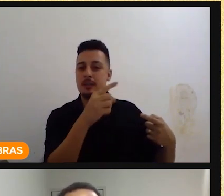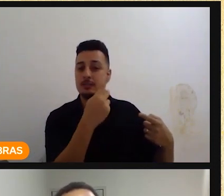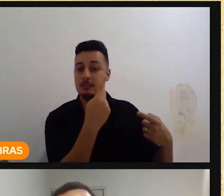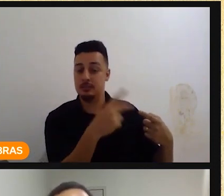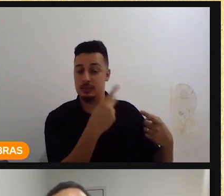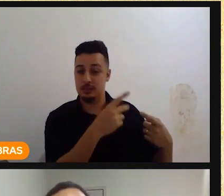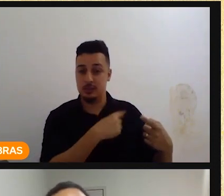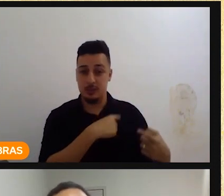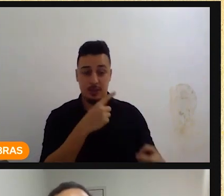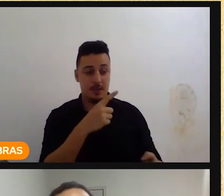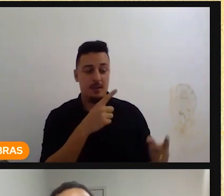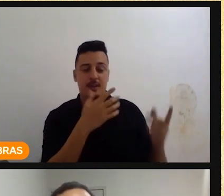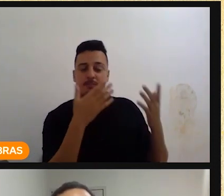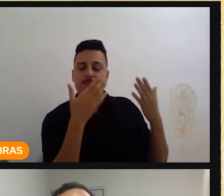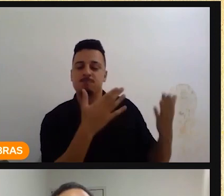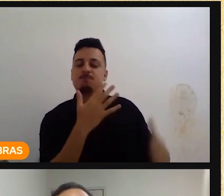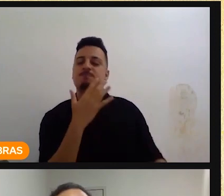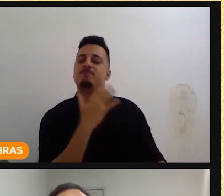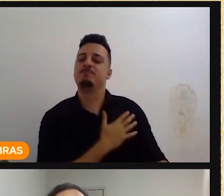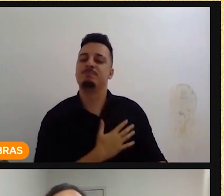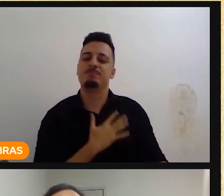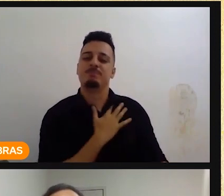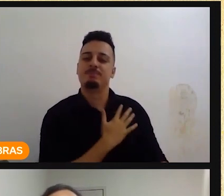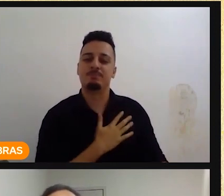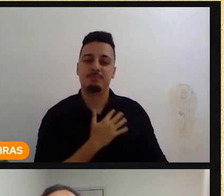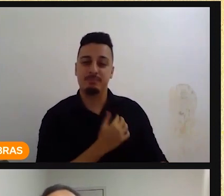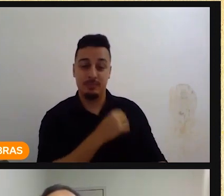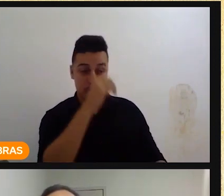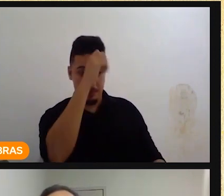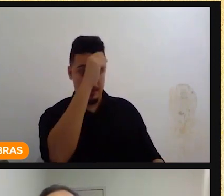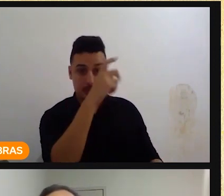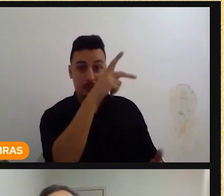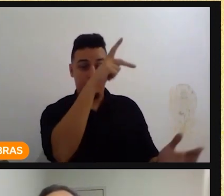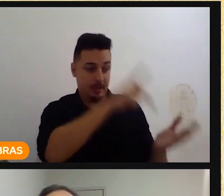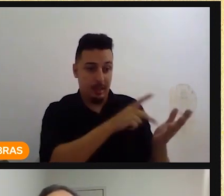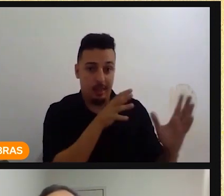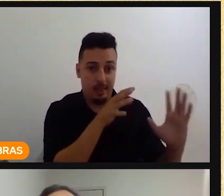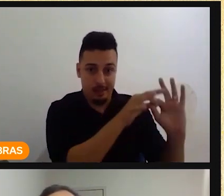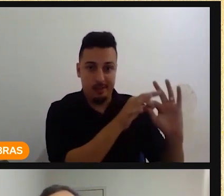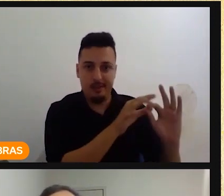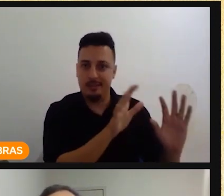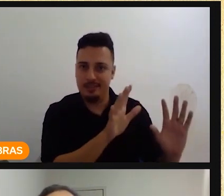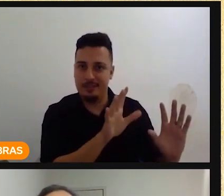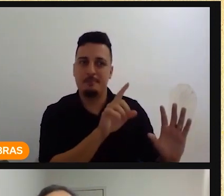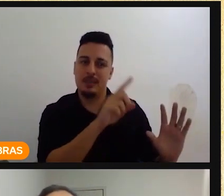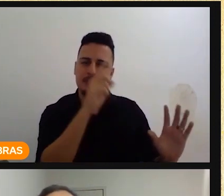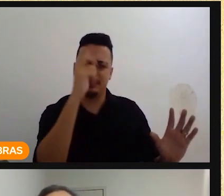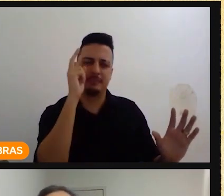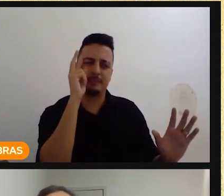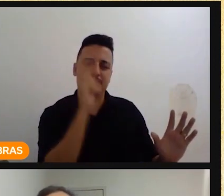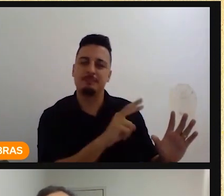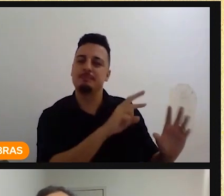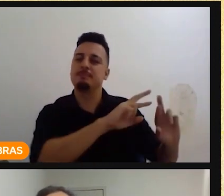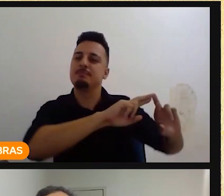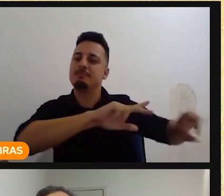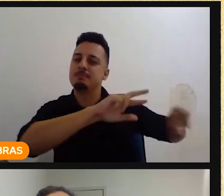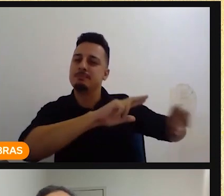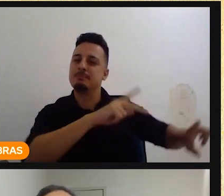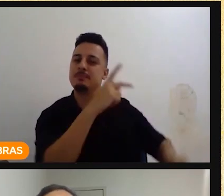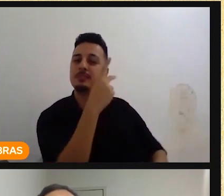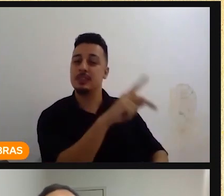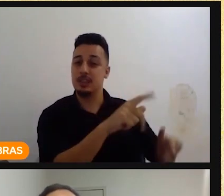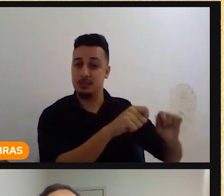não vou dizer que aprendi com ele, mas eu passei a gostar muito da animação com o curta dele, que foi o da China, né, até a China, que é